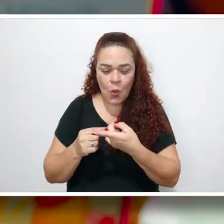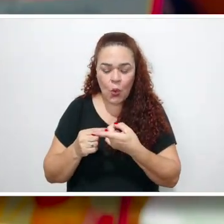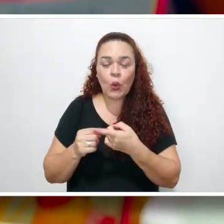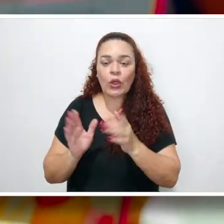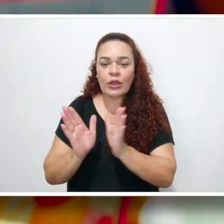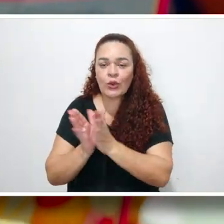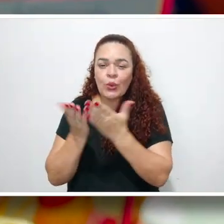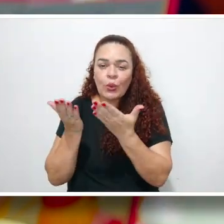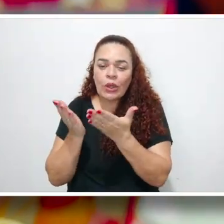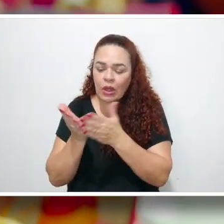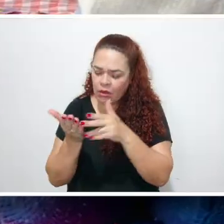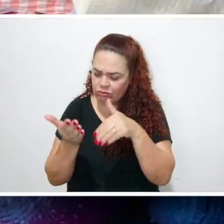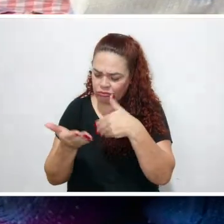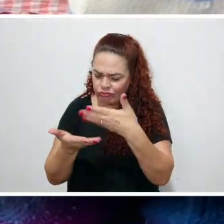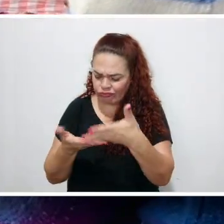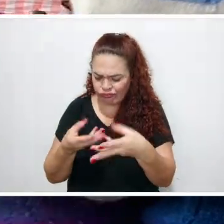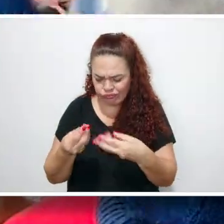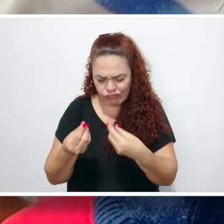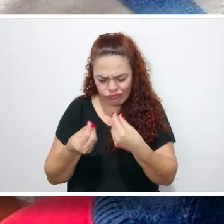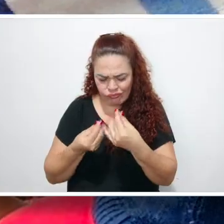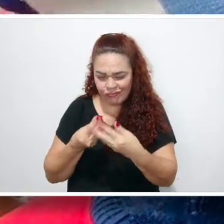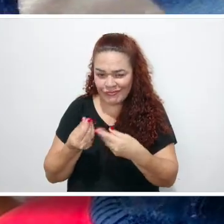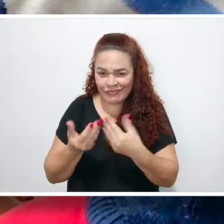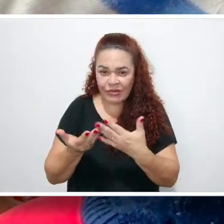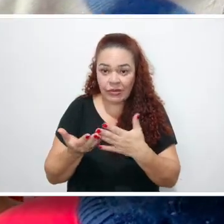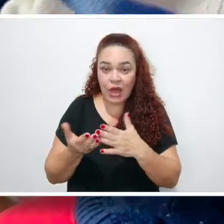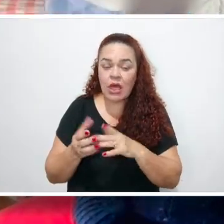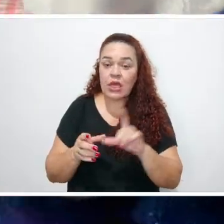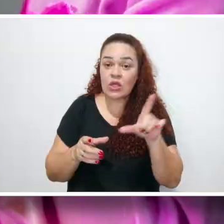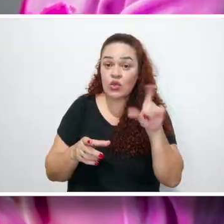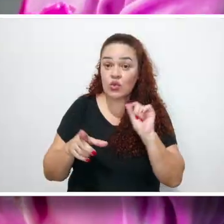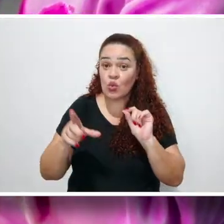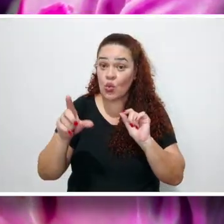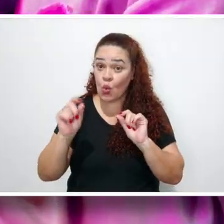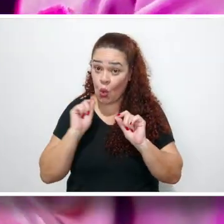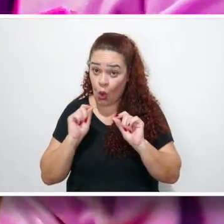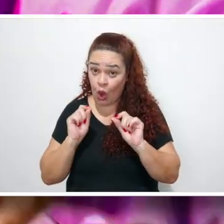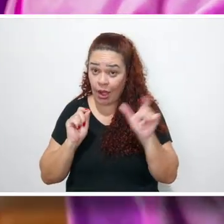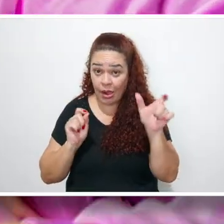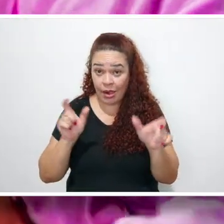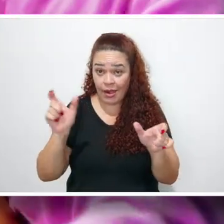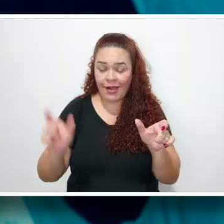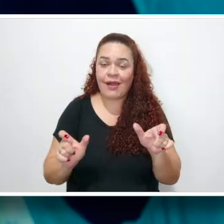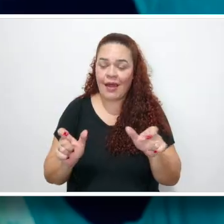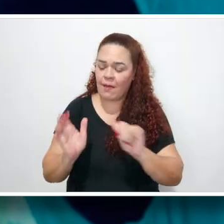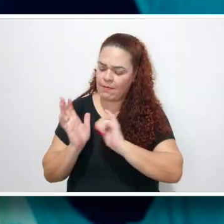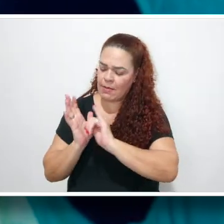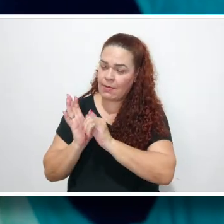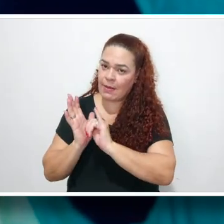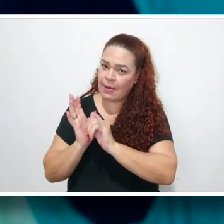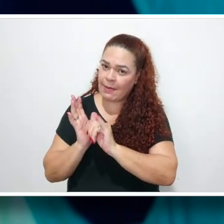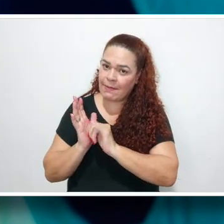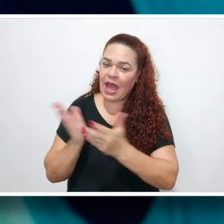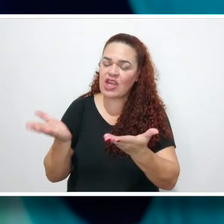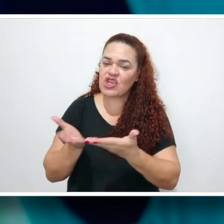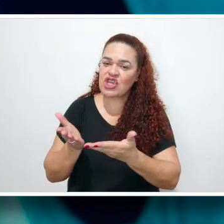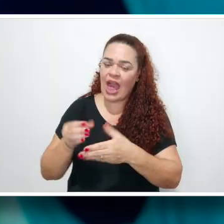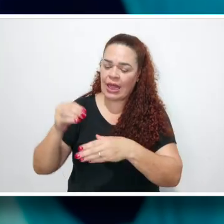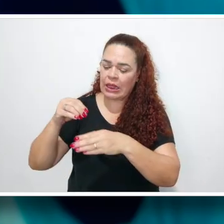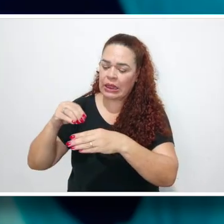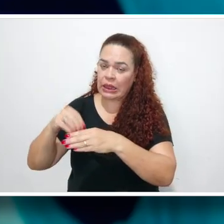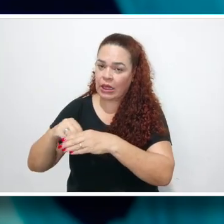Depois dessa manipulação dos livros, desse manuseio dos livros, a gente tem 2 crianças que farão reconto, né, de uma história que já